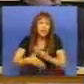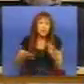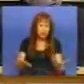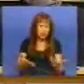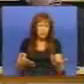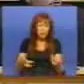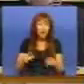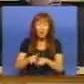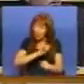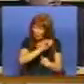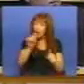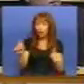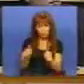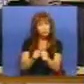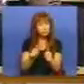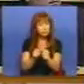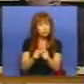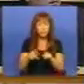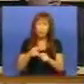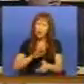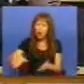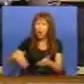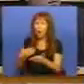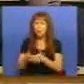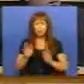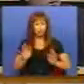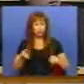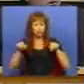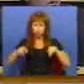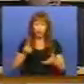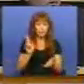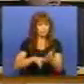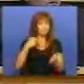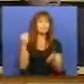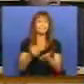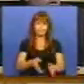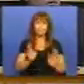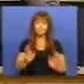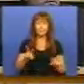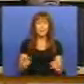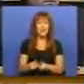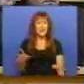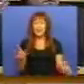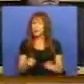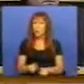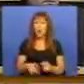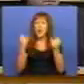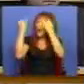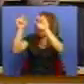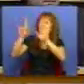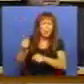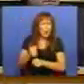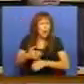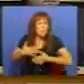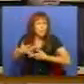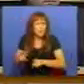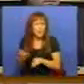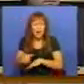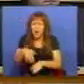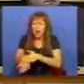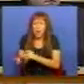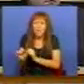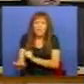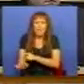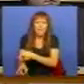que acompanhamos e propusemos, e já foi aqui reprovado, que não deve haver, independentemente da profissão, não fazemos